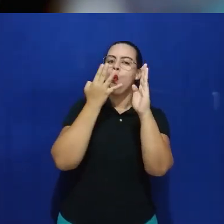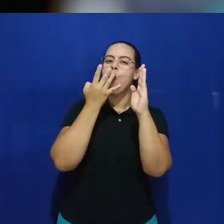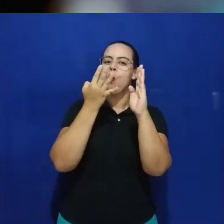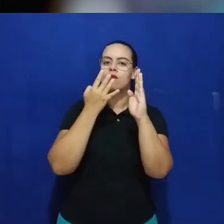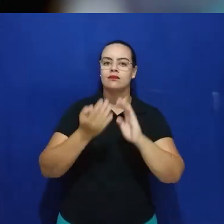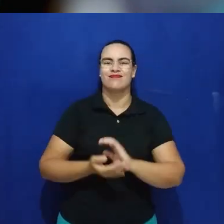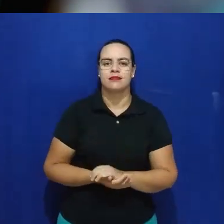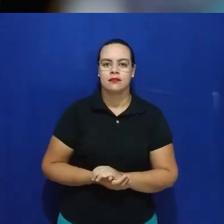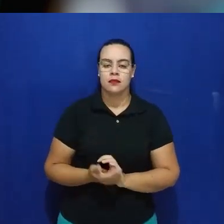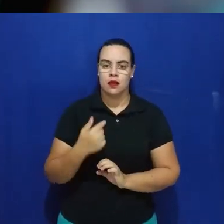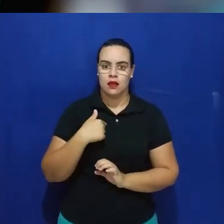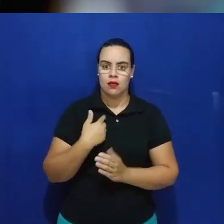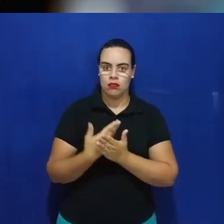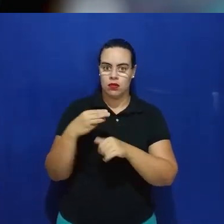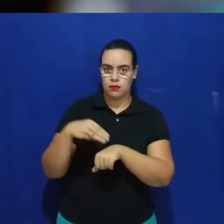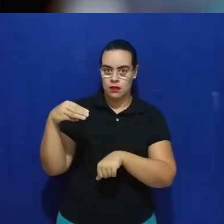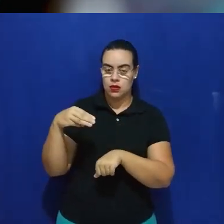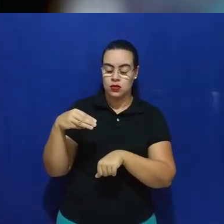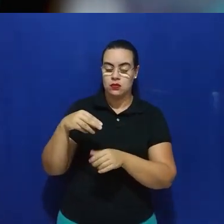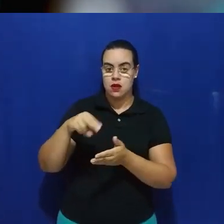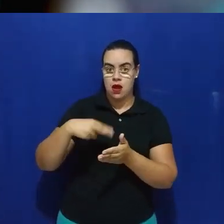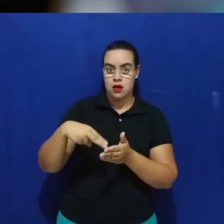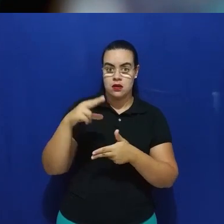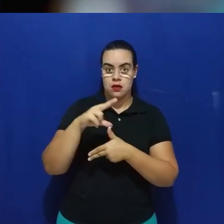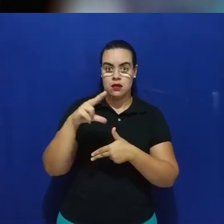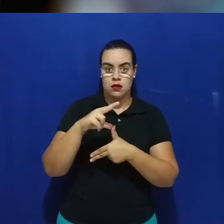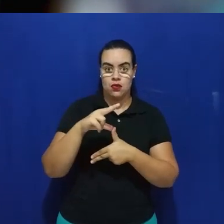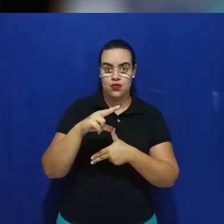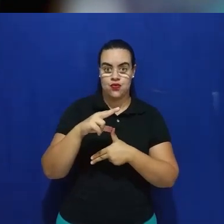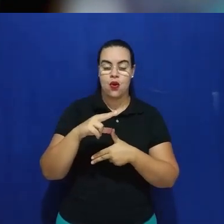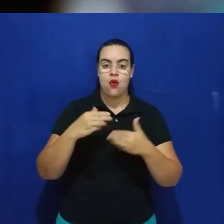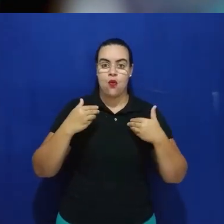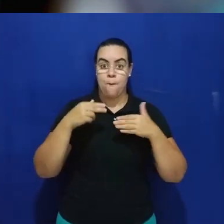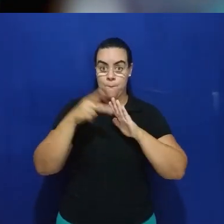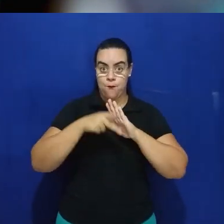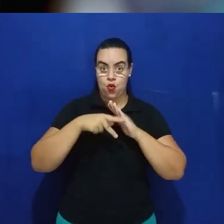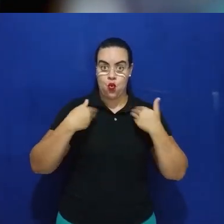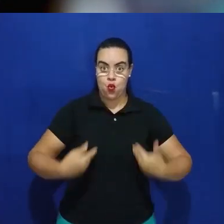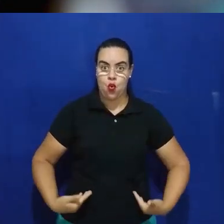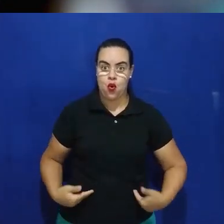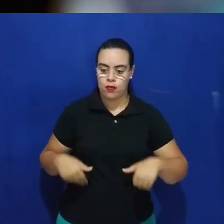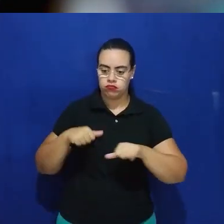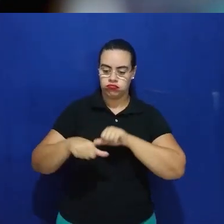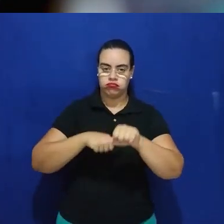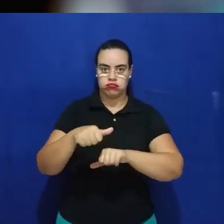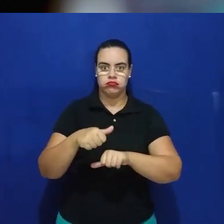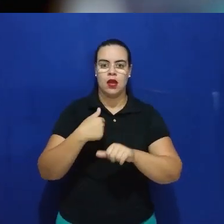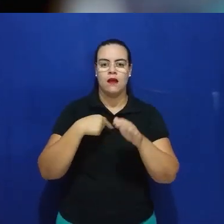coloridos. Eu sou mestrando em dança pela UFBA com o projeto Corpos Transformacionais. Eu investigo